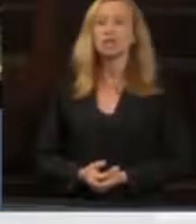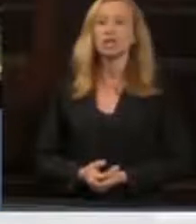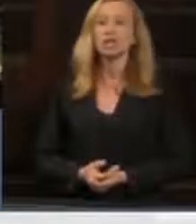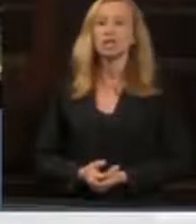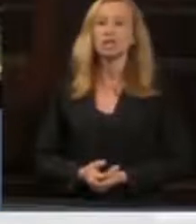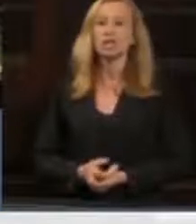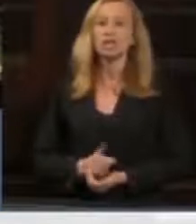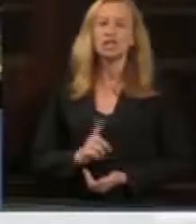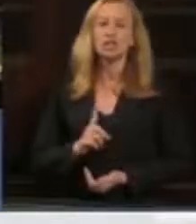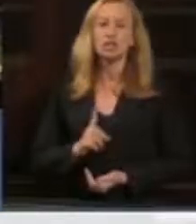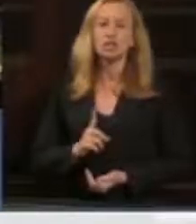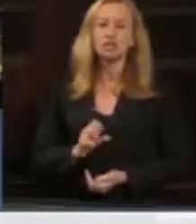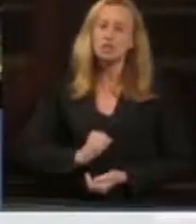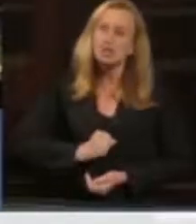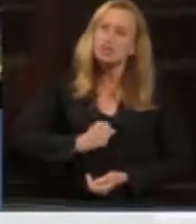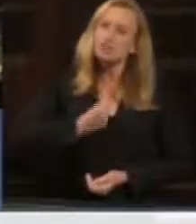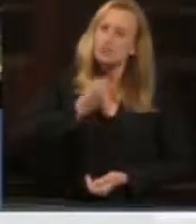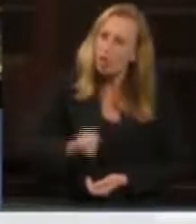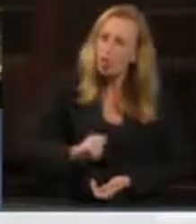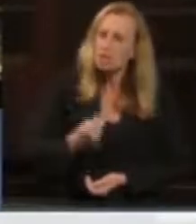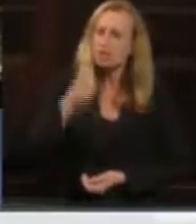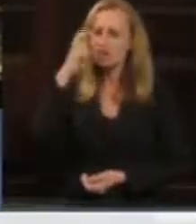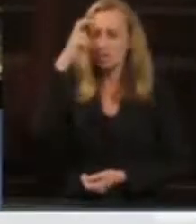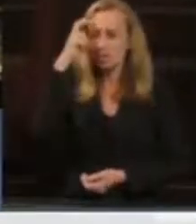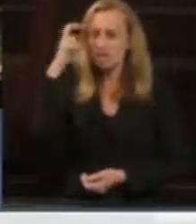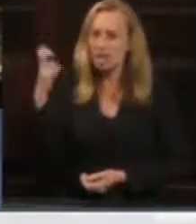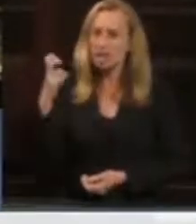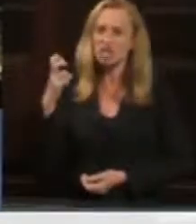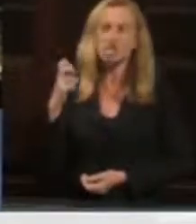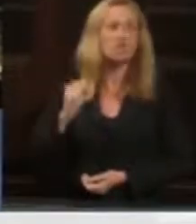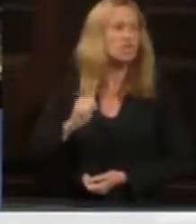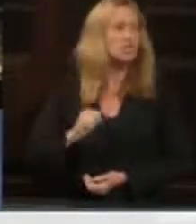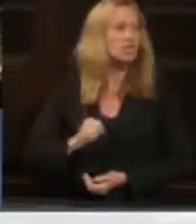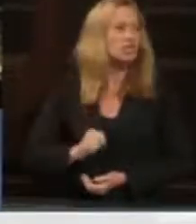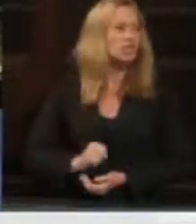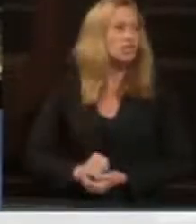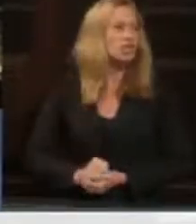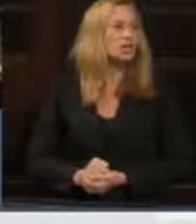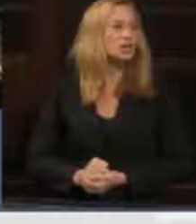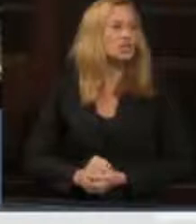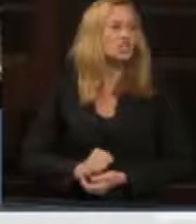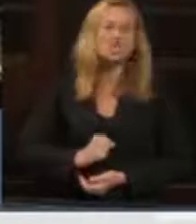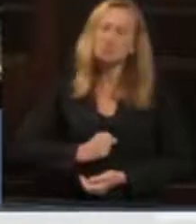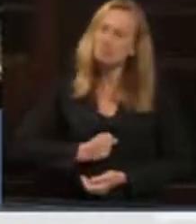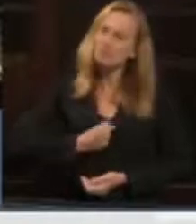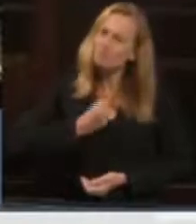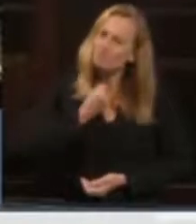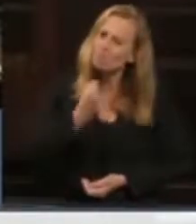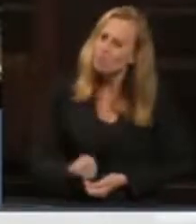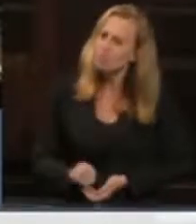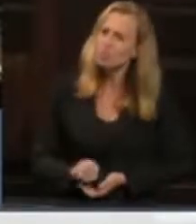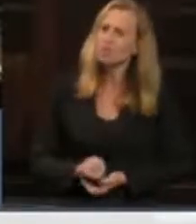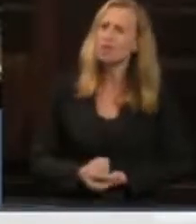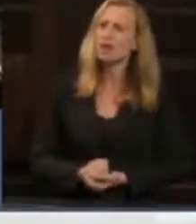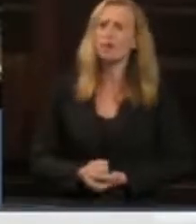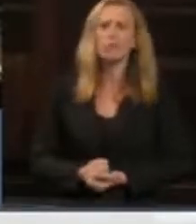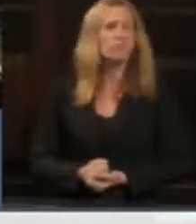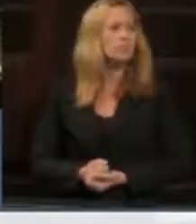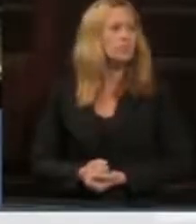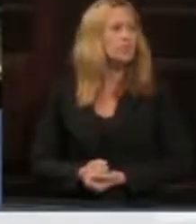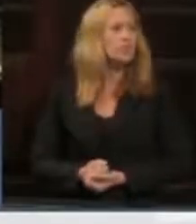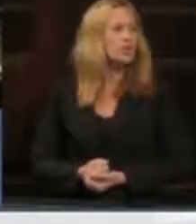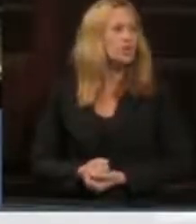à inteligência, o que se tem que dedicar, enquanto